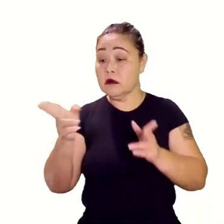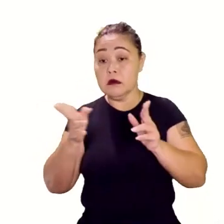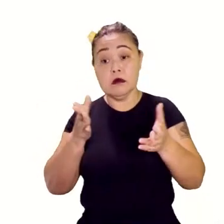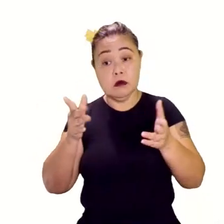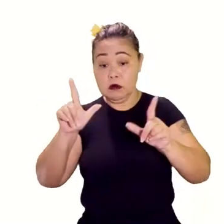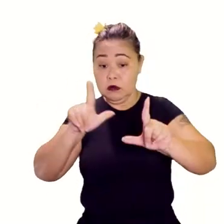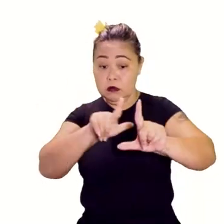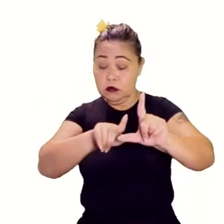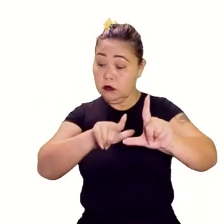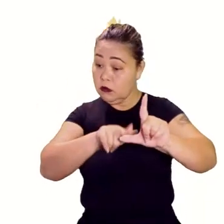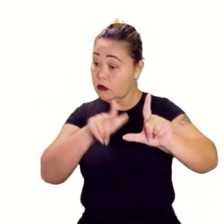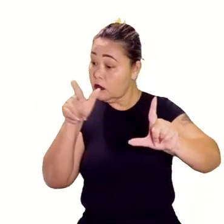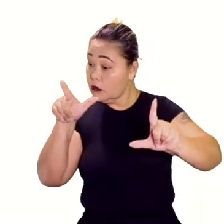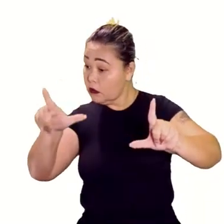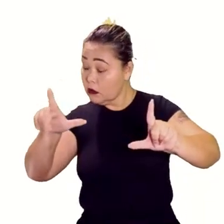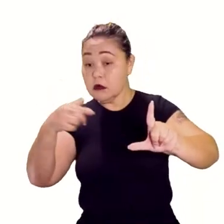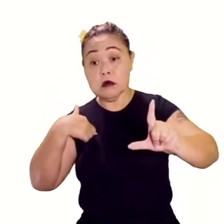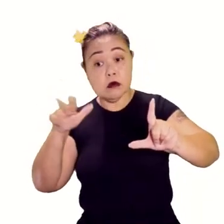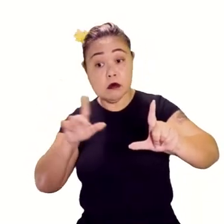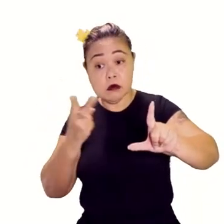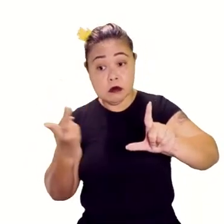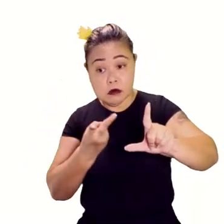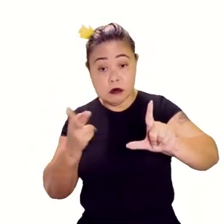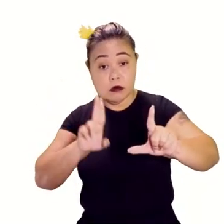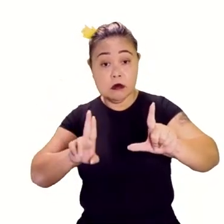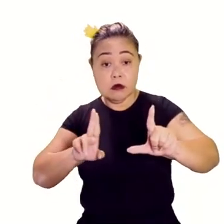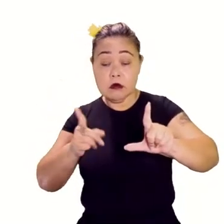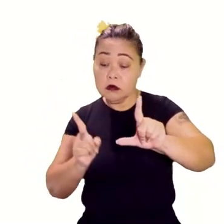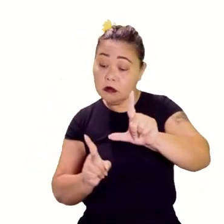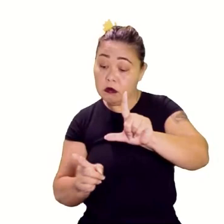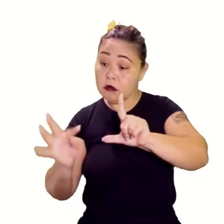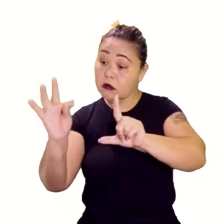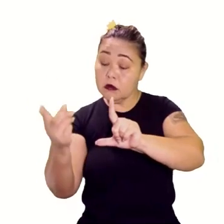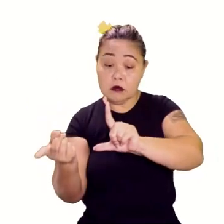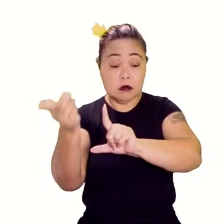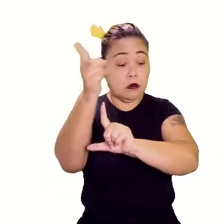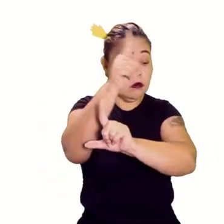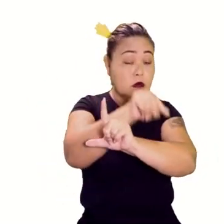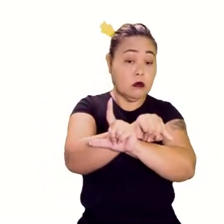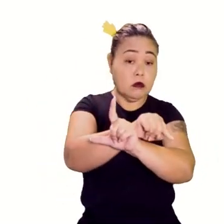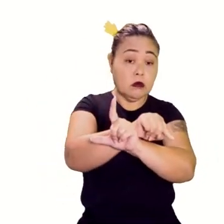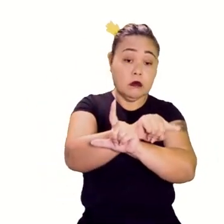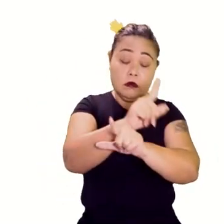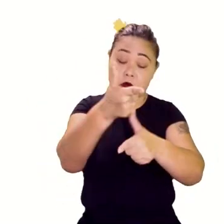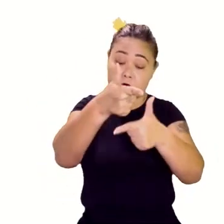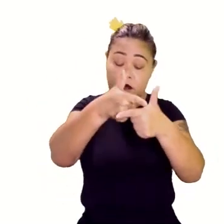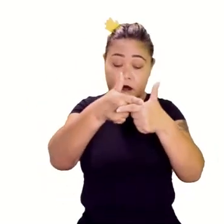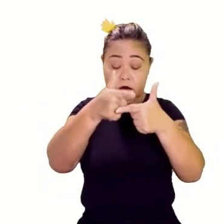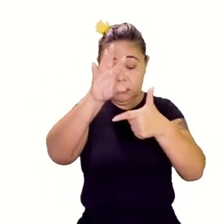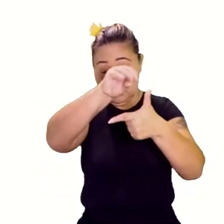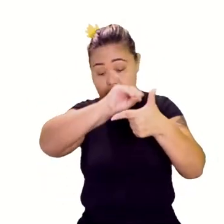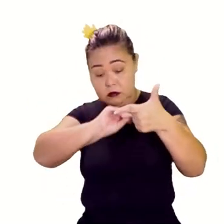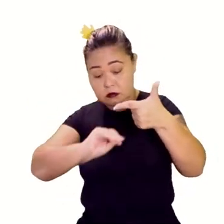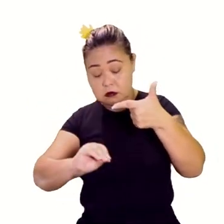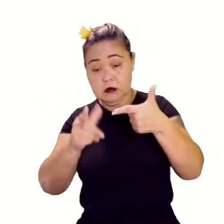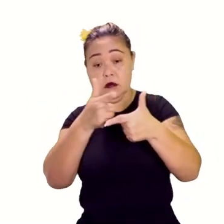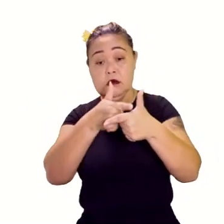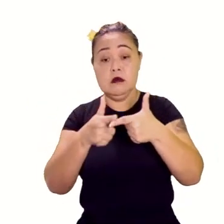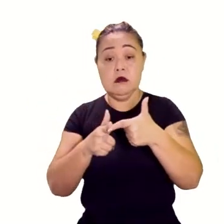dois lados, né? O tempo vai passar para frente multiplicando. Propriedade. E se está multiplicando, passa para